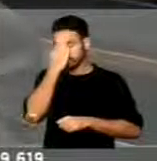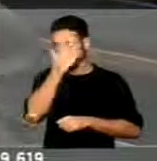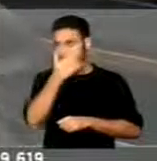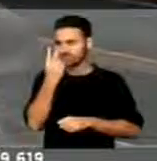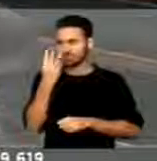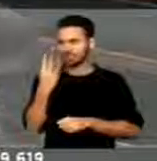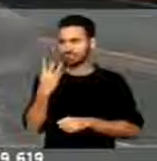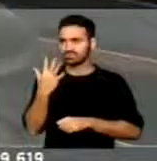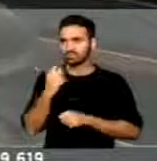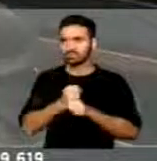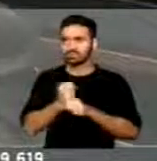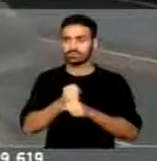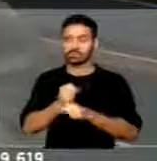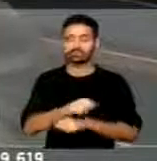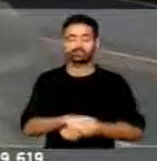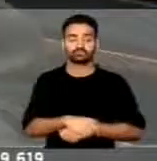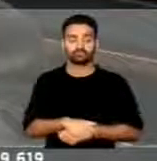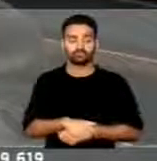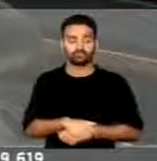três.